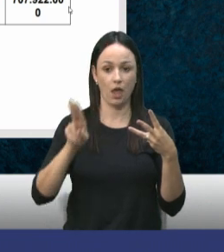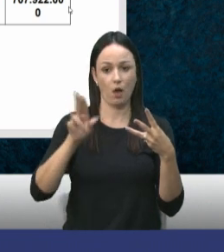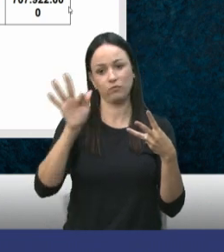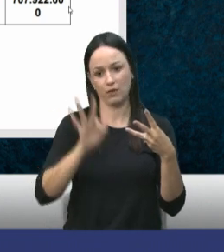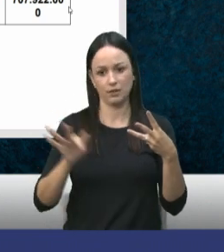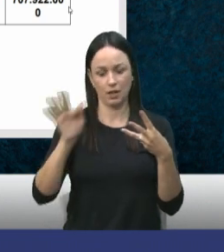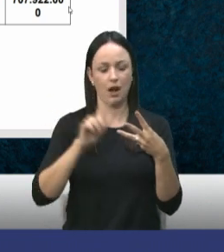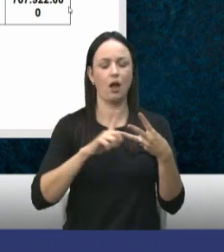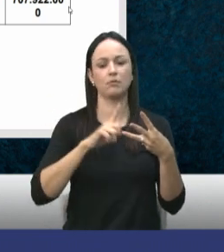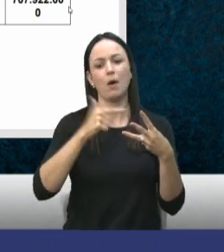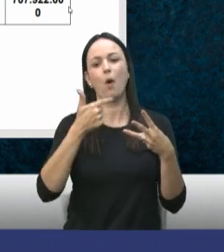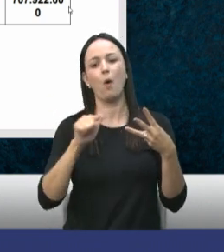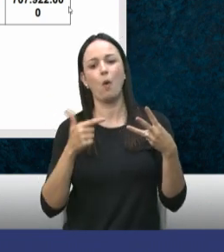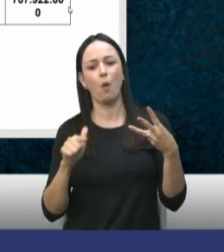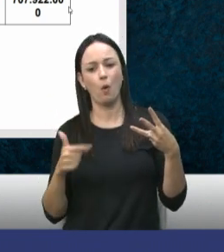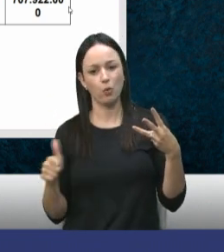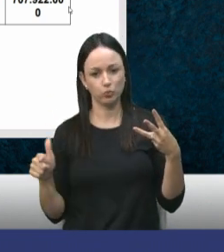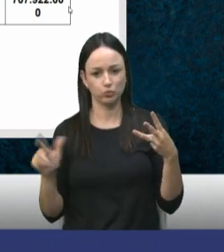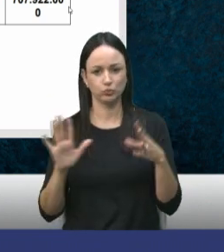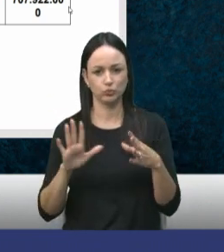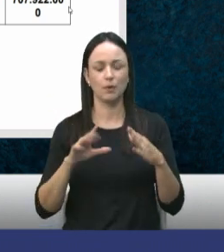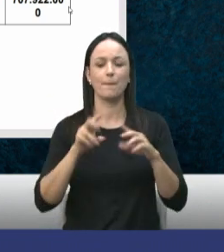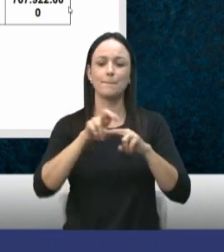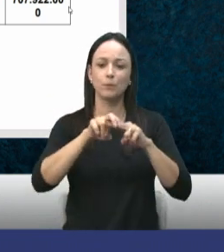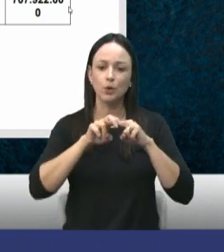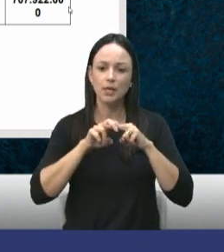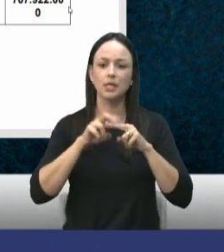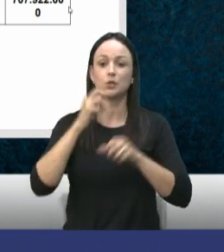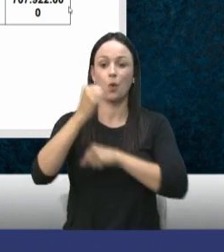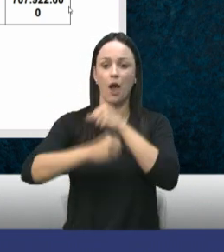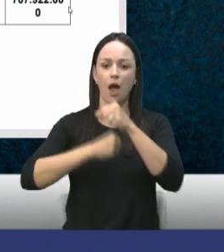fontes diversas. Então, nós temos um decréscimo aqui de